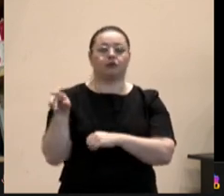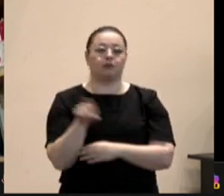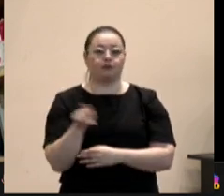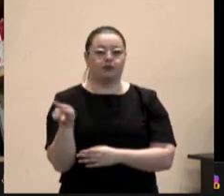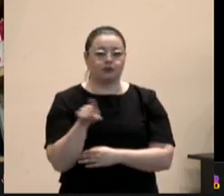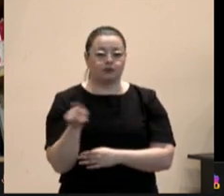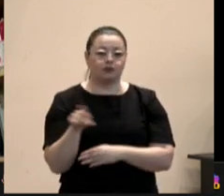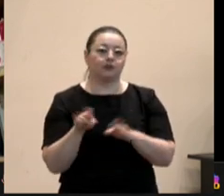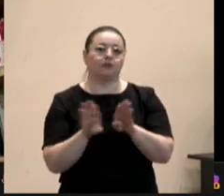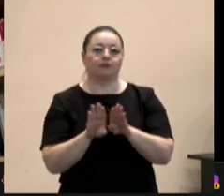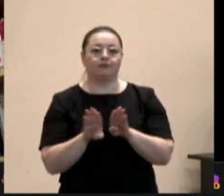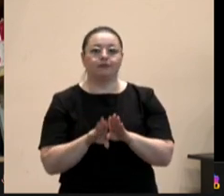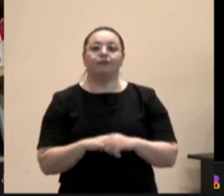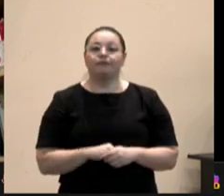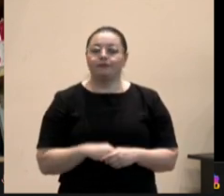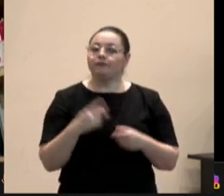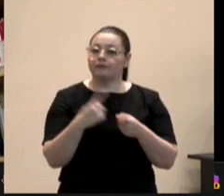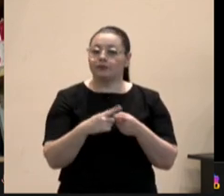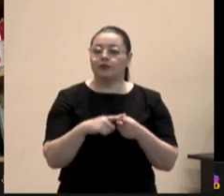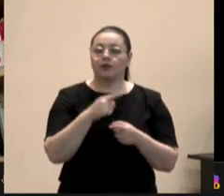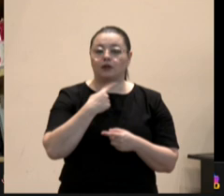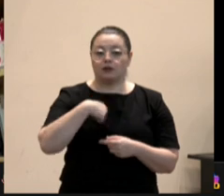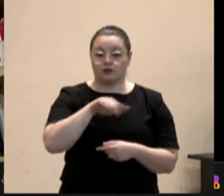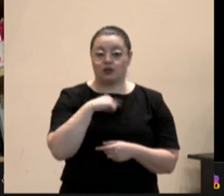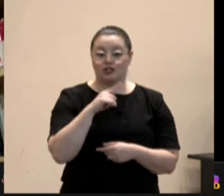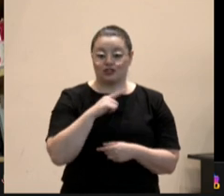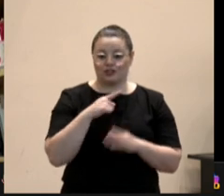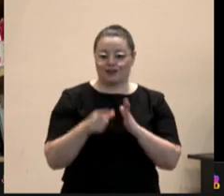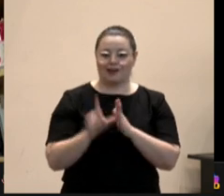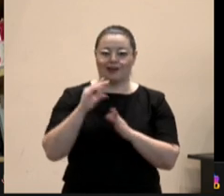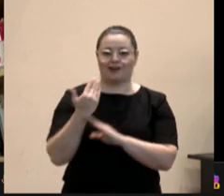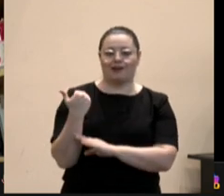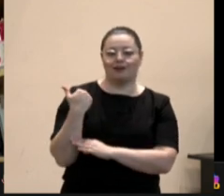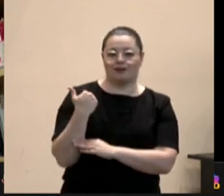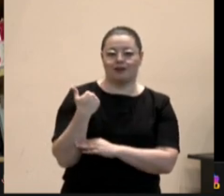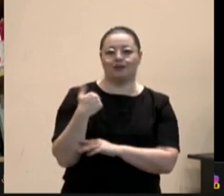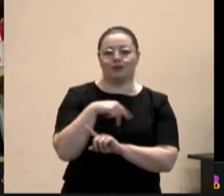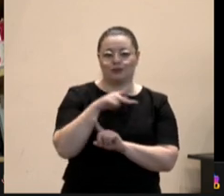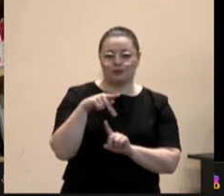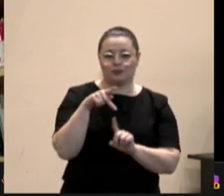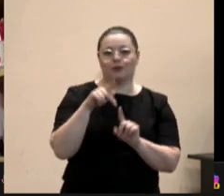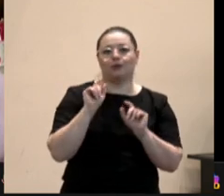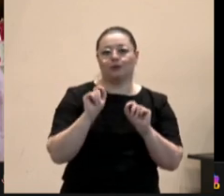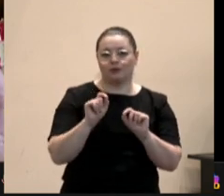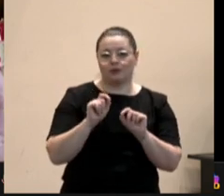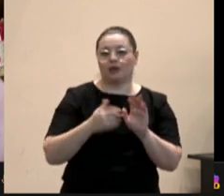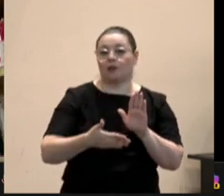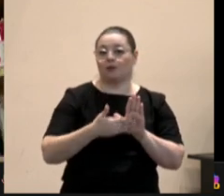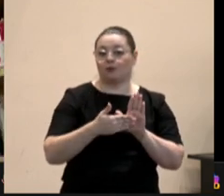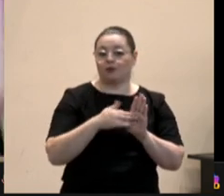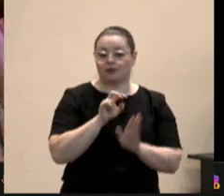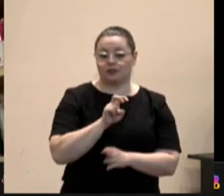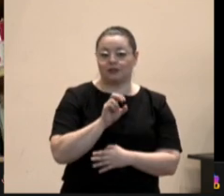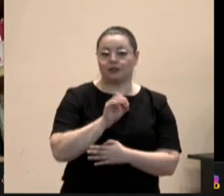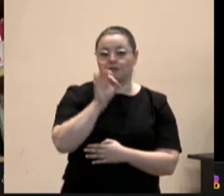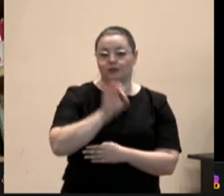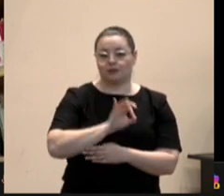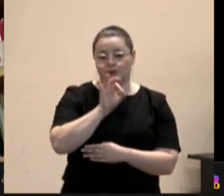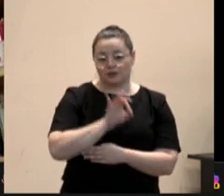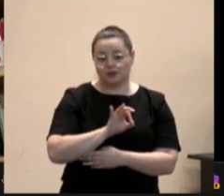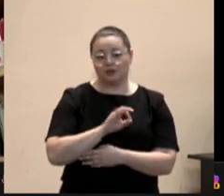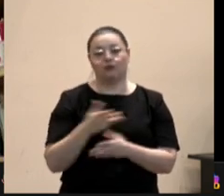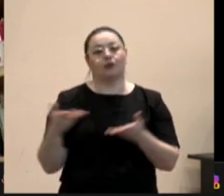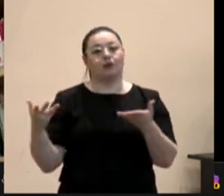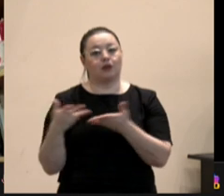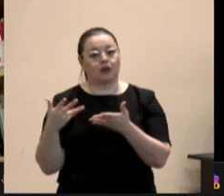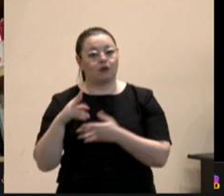que nós tínhamos no plano anterior a proposta de 50% e agora passa